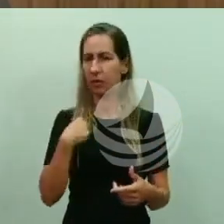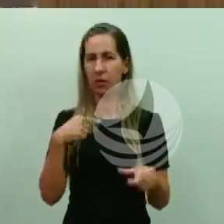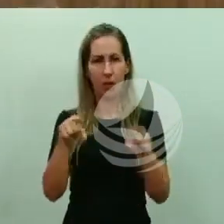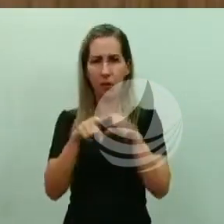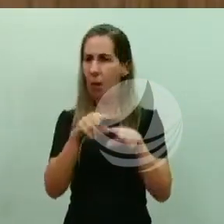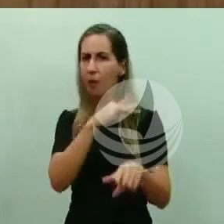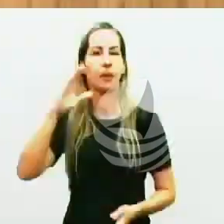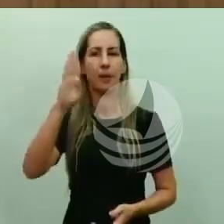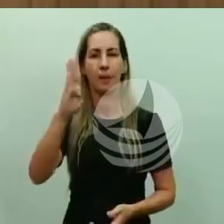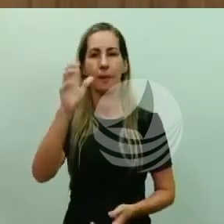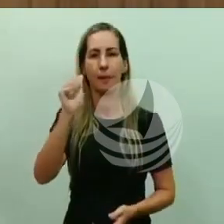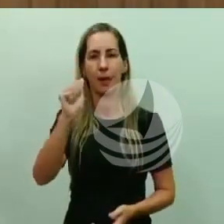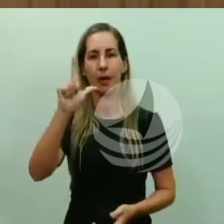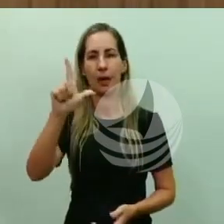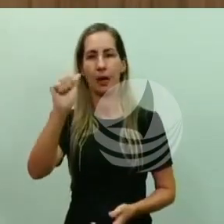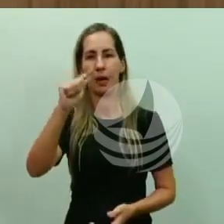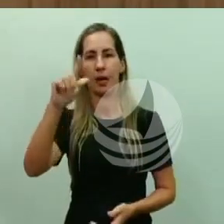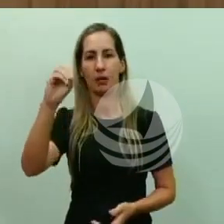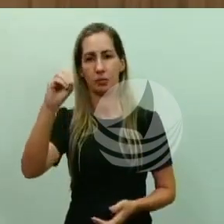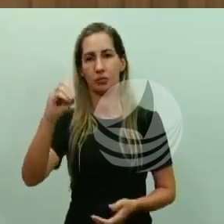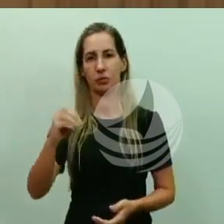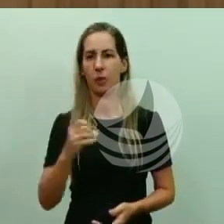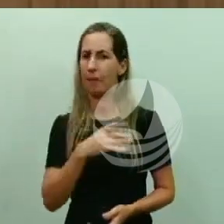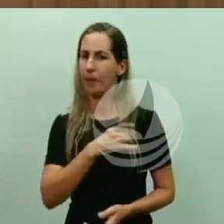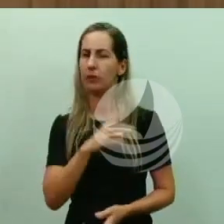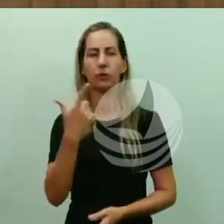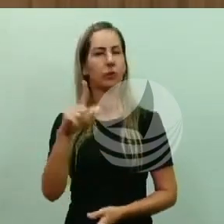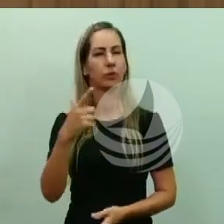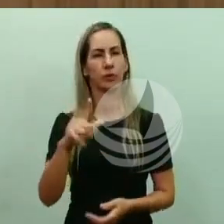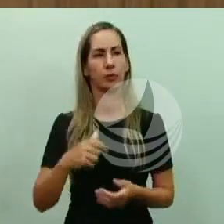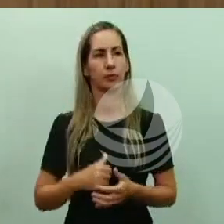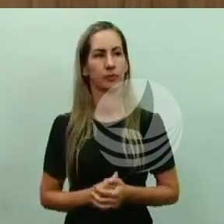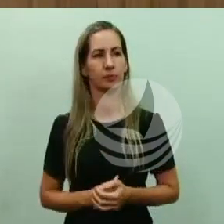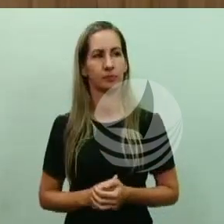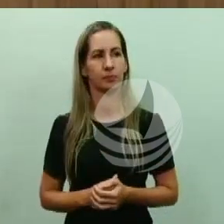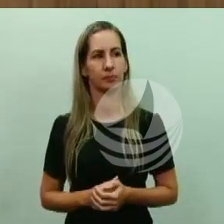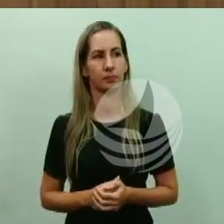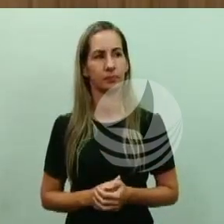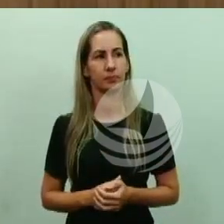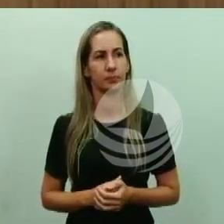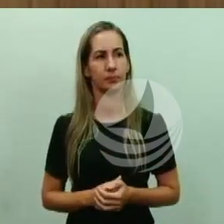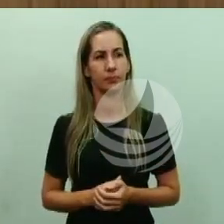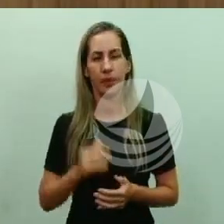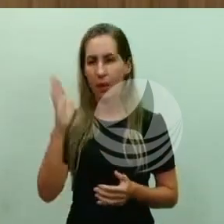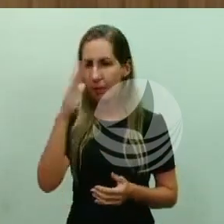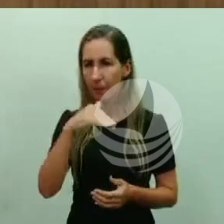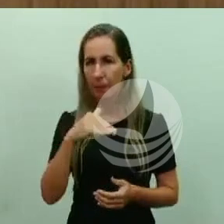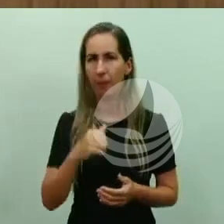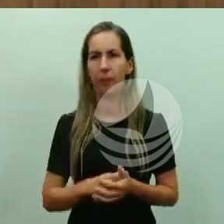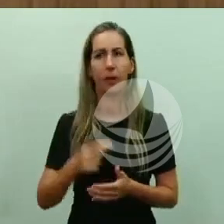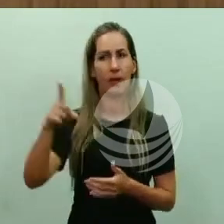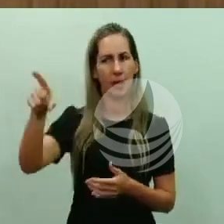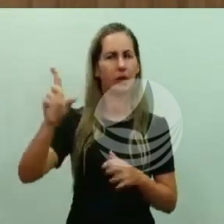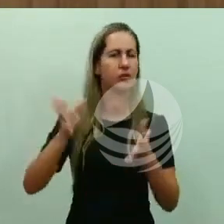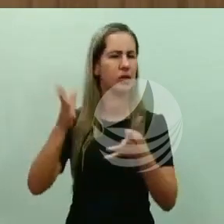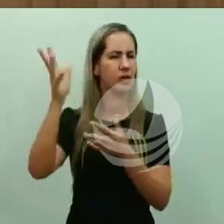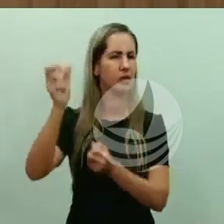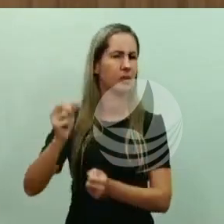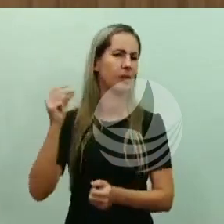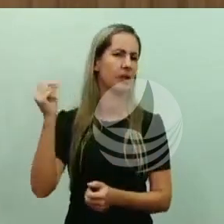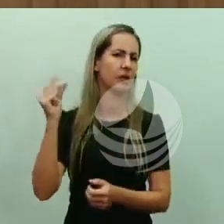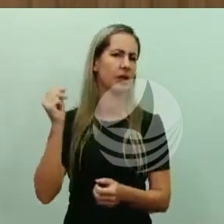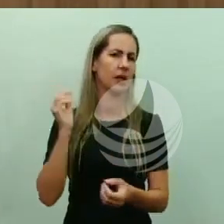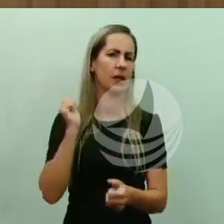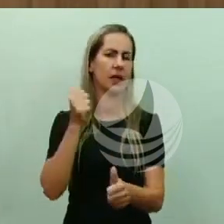morte súbita. Eu quero dizer ao vereador que eu não tenho medo, não. Pior ameaça do que essa eu recebi lá fora já, desde quando assumi